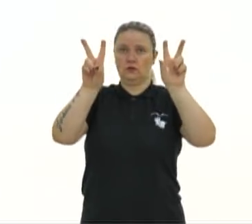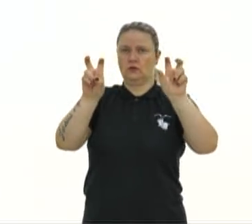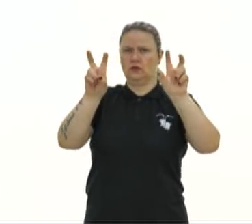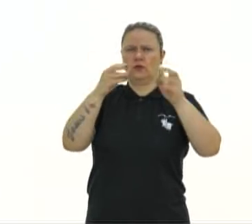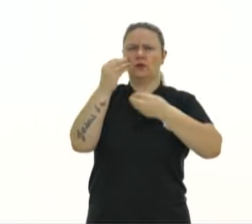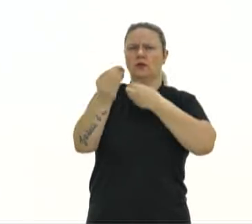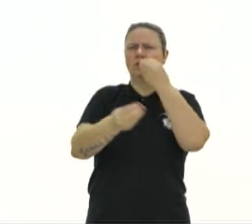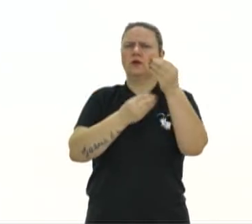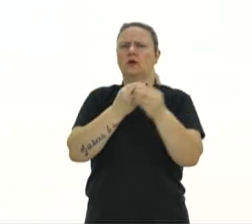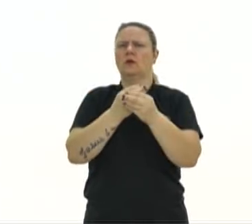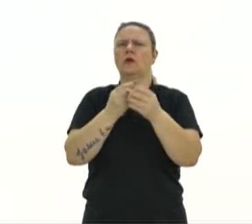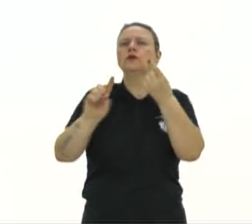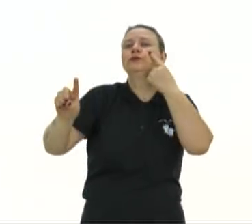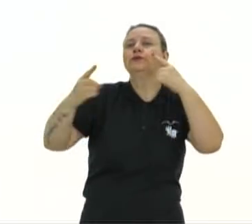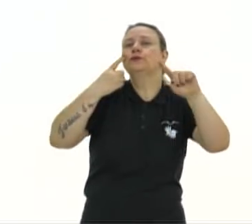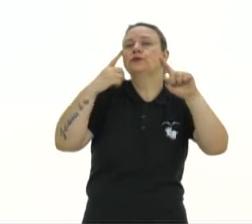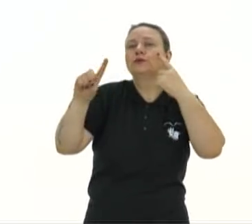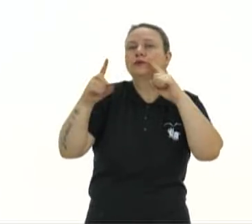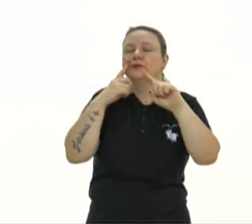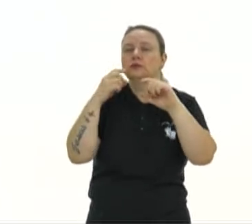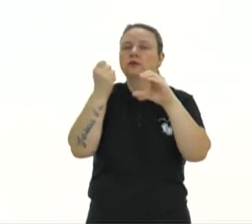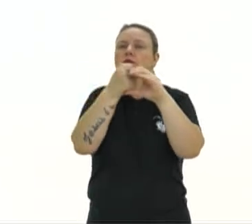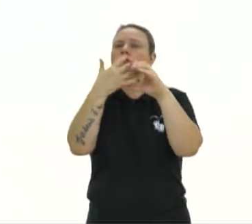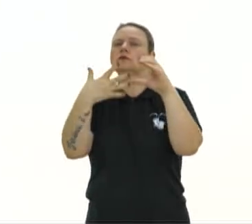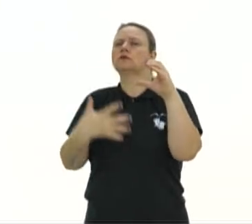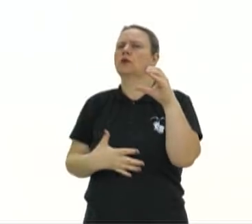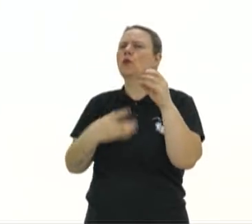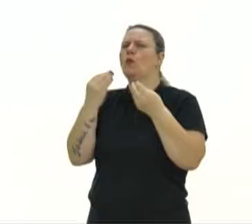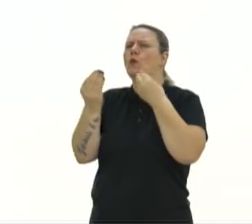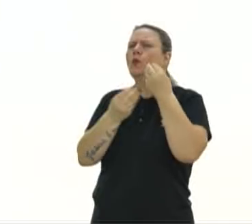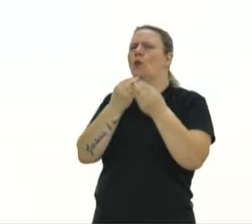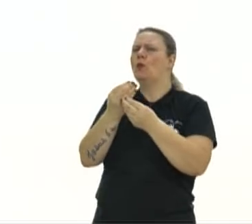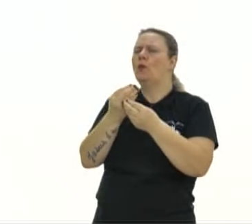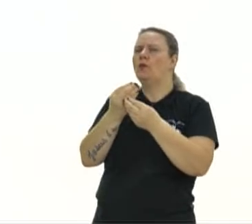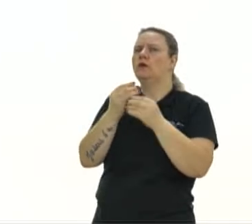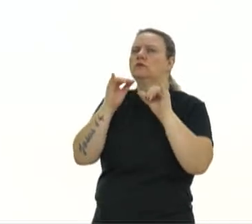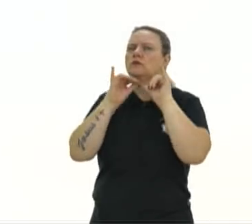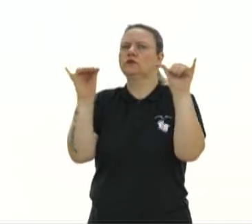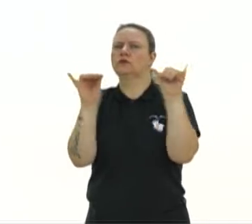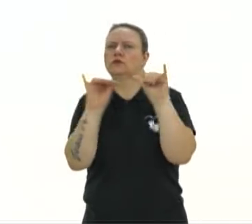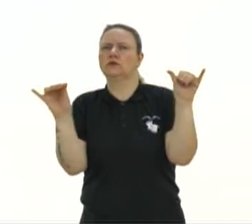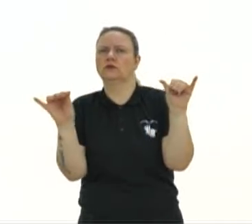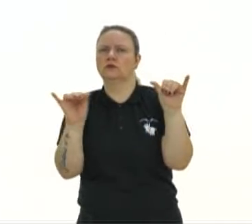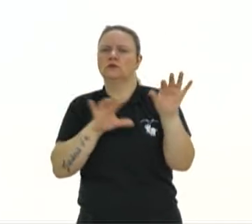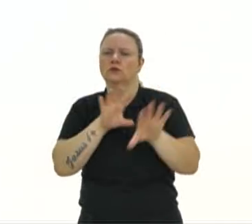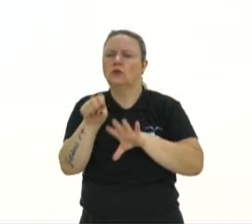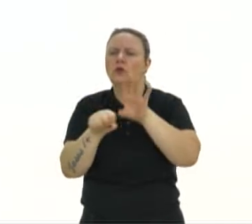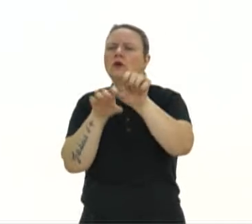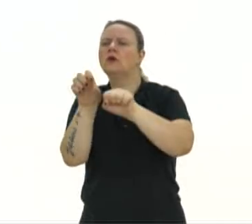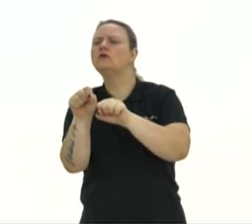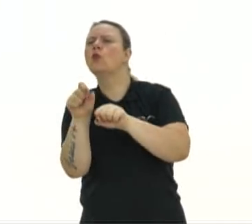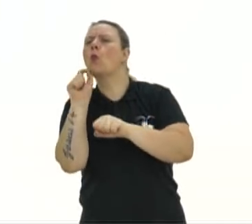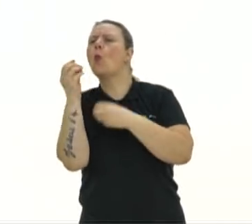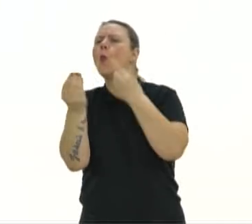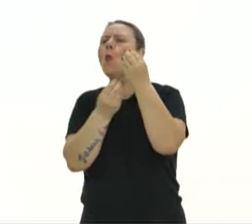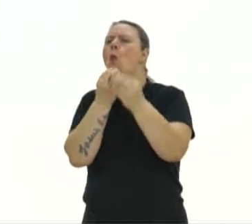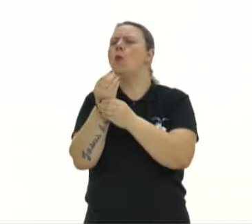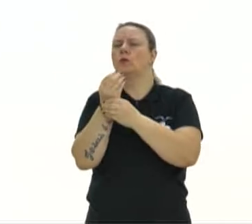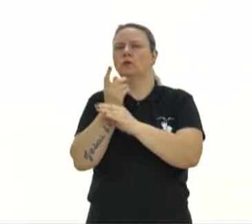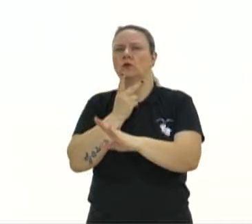ficamos sabendo quais aspectos relativos à checagem de notícias serão explorados no guia?